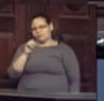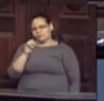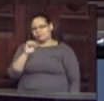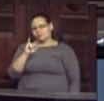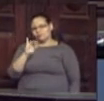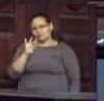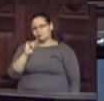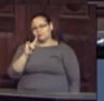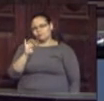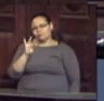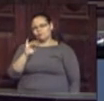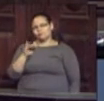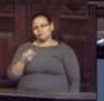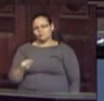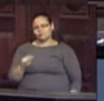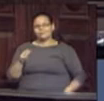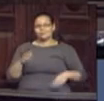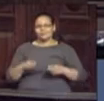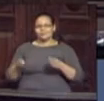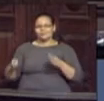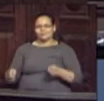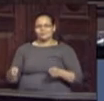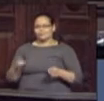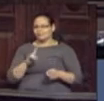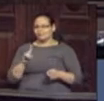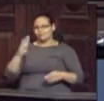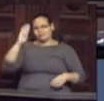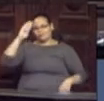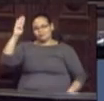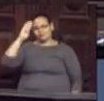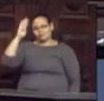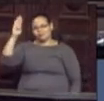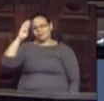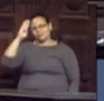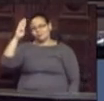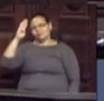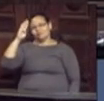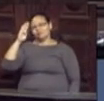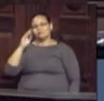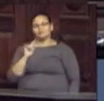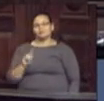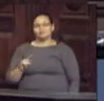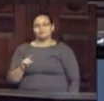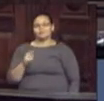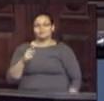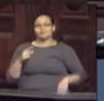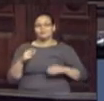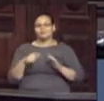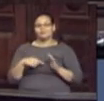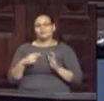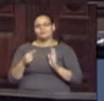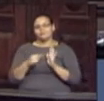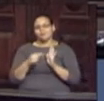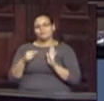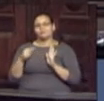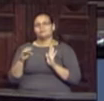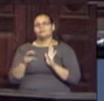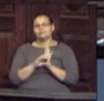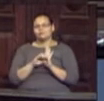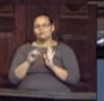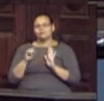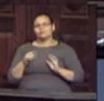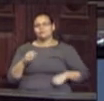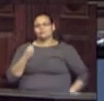vai principalmente, não apenas, mas principalmente, do ato institucional número 5, editado